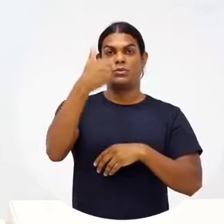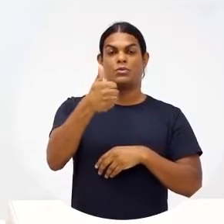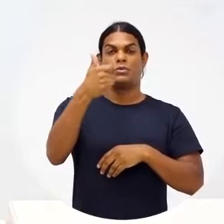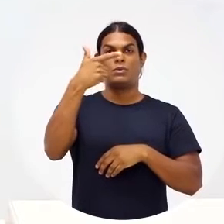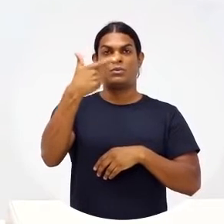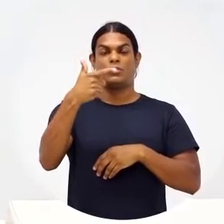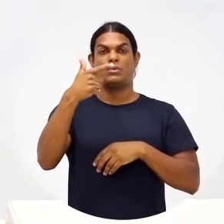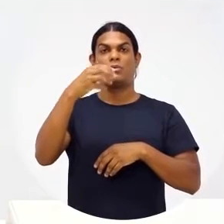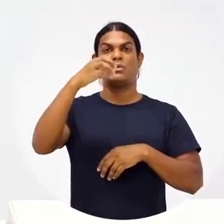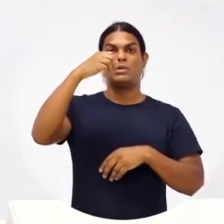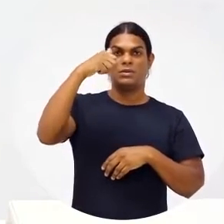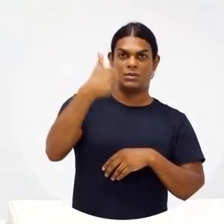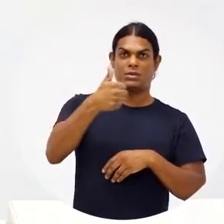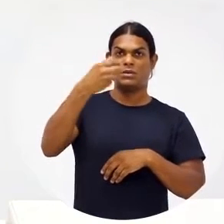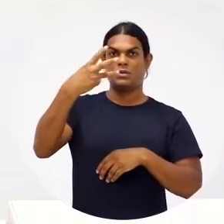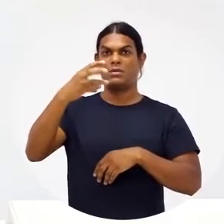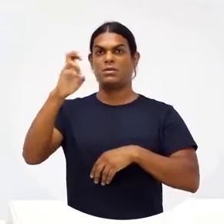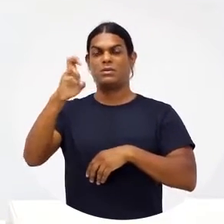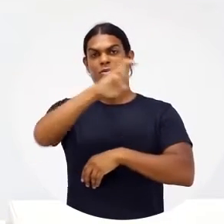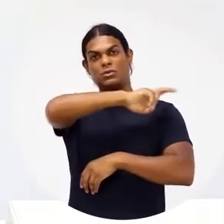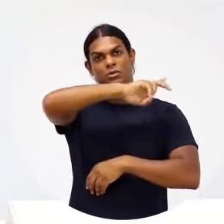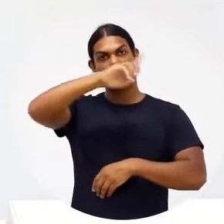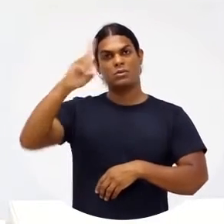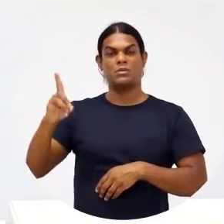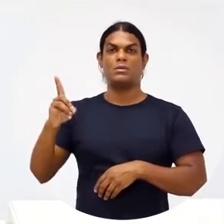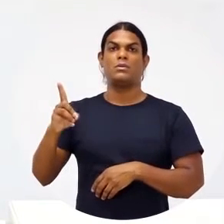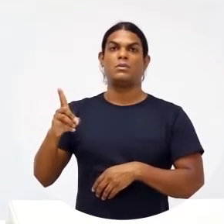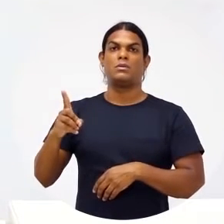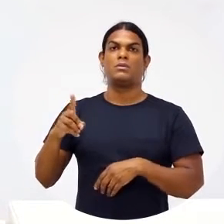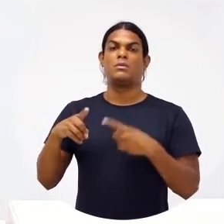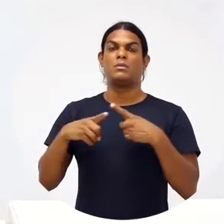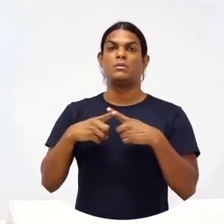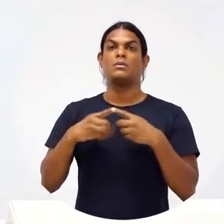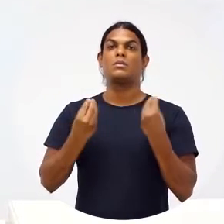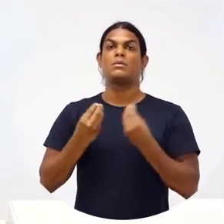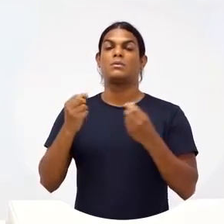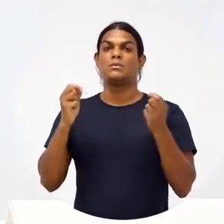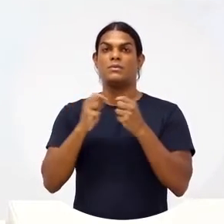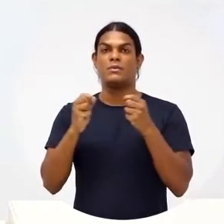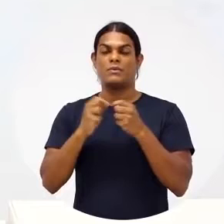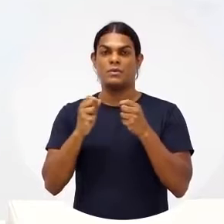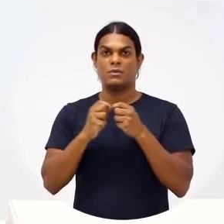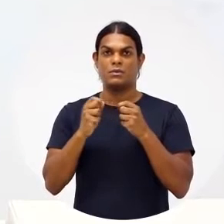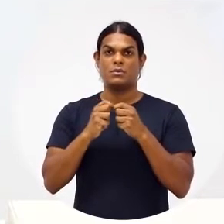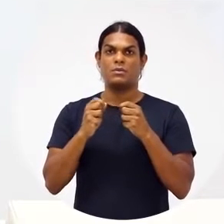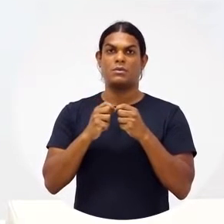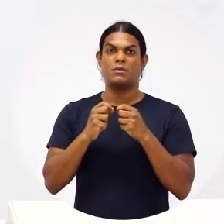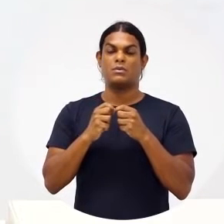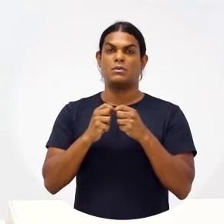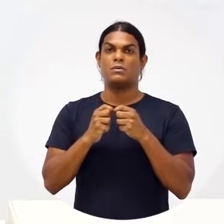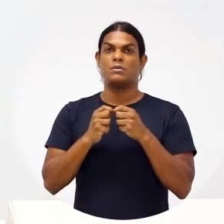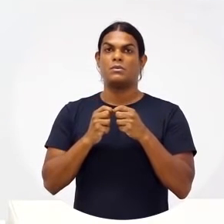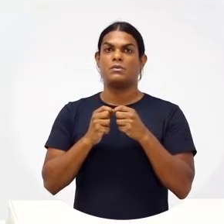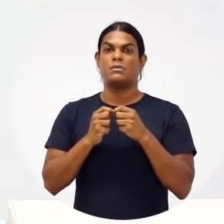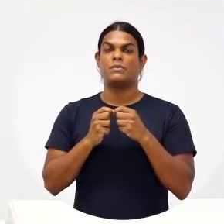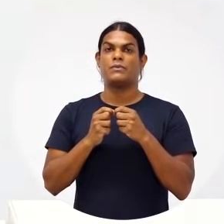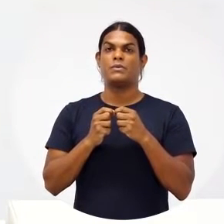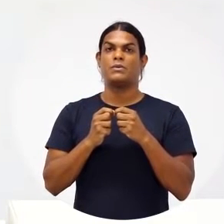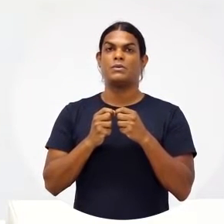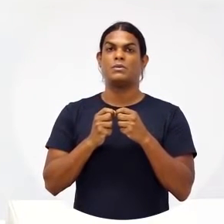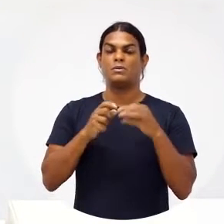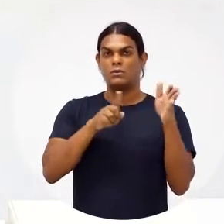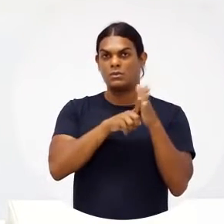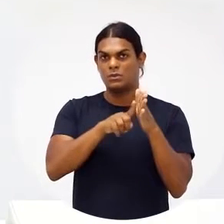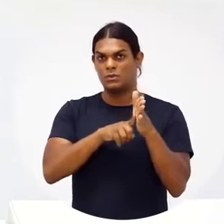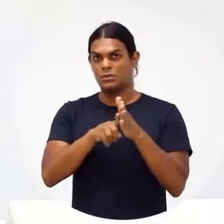135 dias mais 135 dias. Então, se foi realizado um exame seja periódico ou qual for do